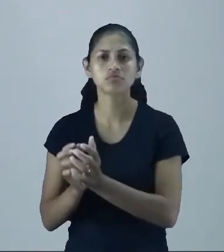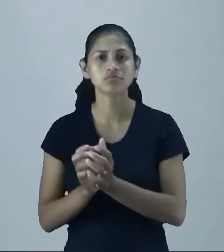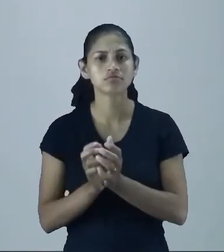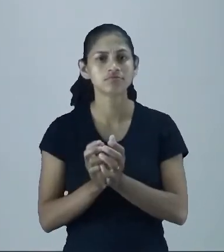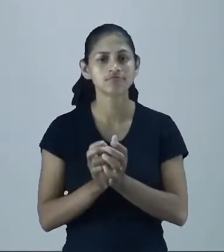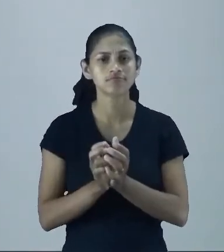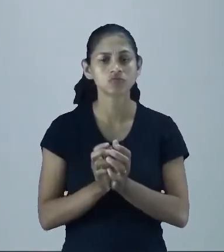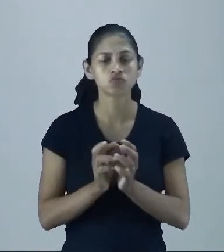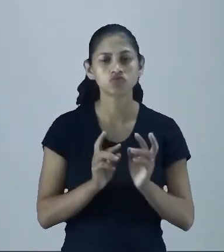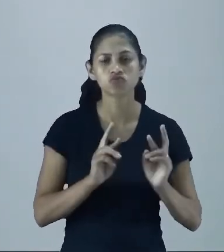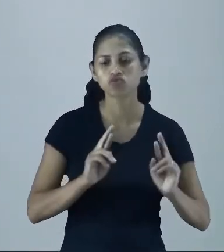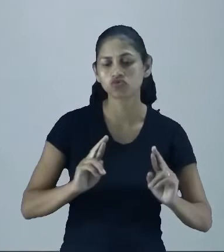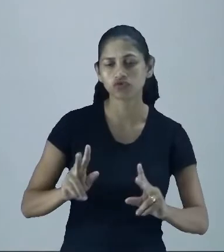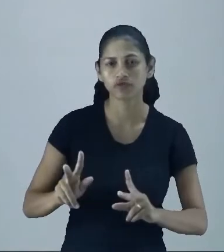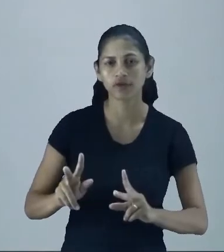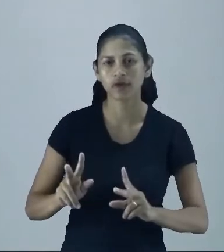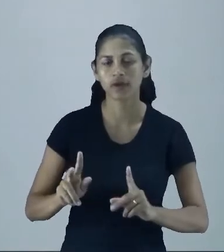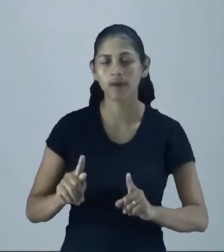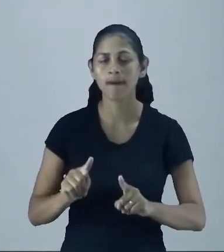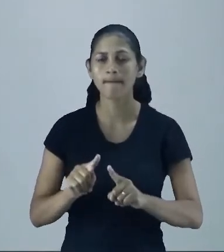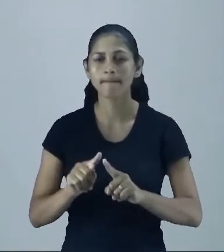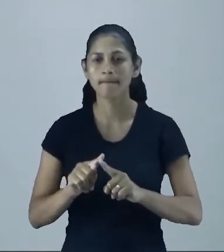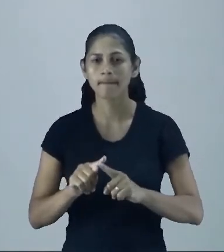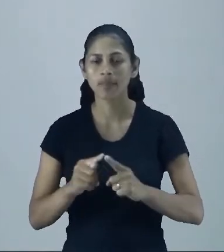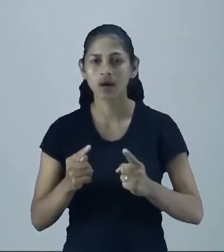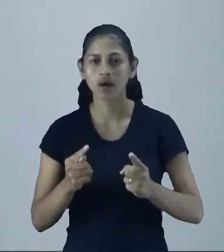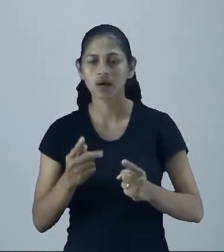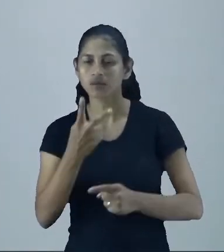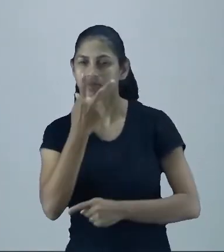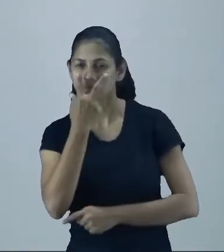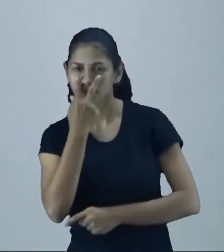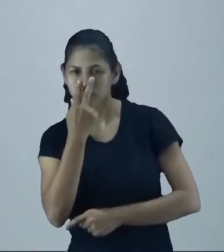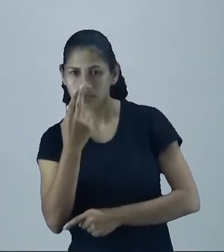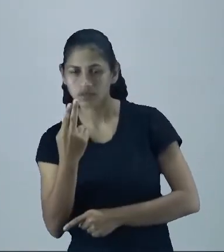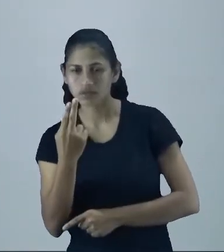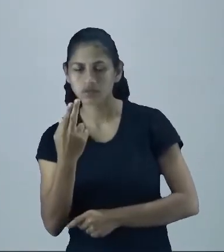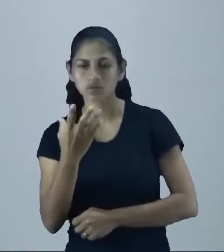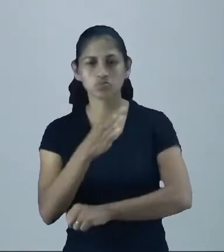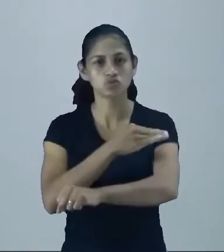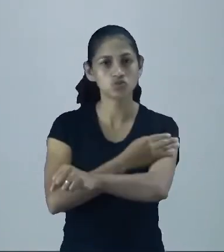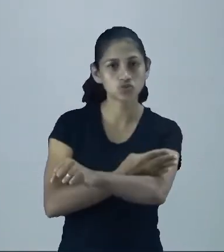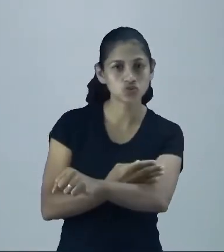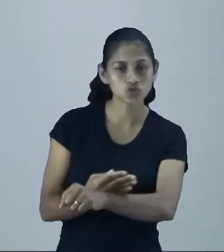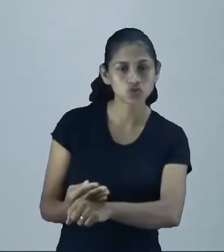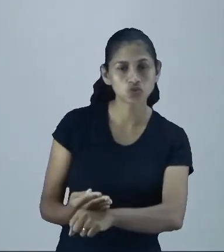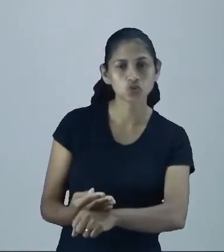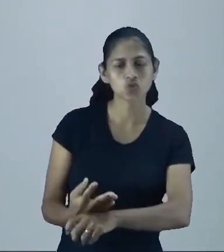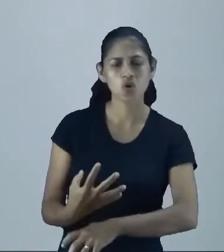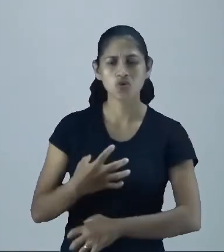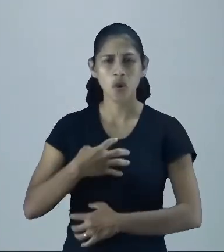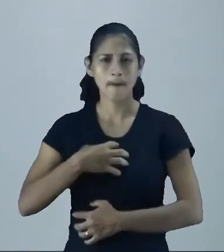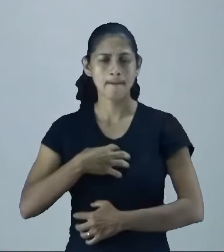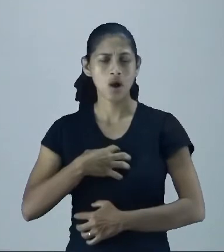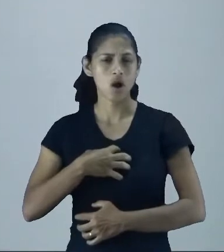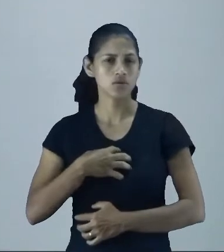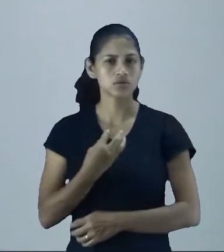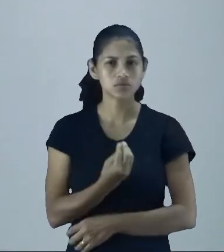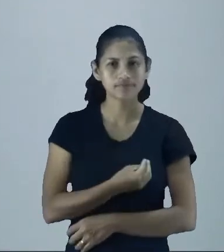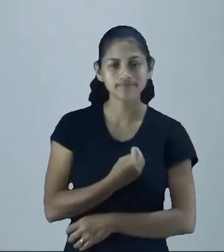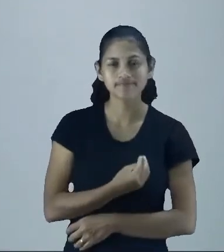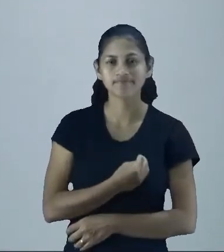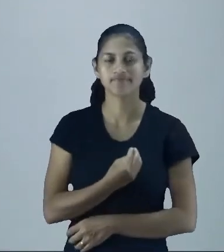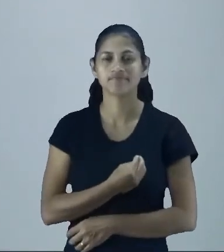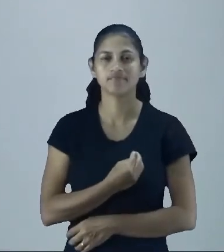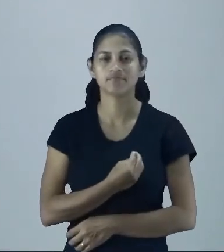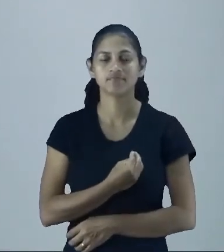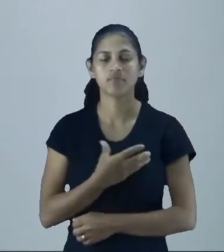maneira, né, deles crerem na sua religião, nos hábitos e costumes, o modo de vida deles eram